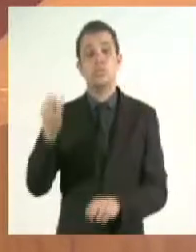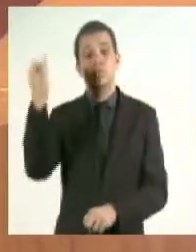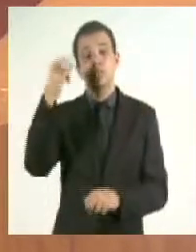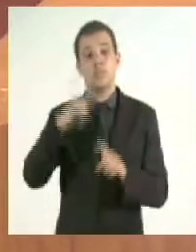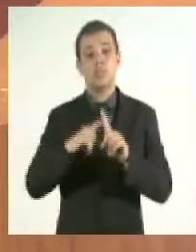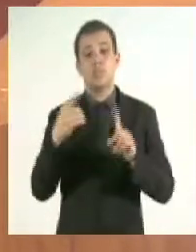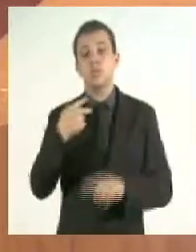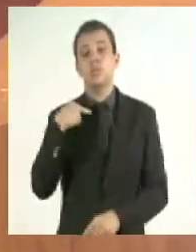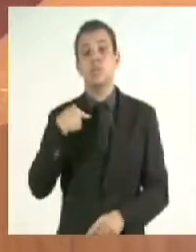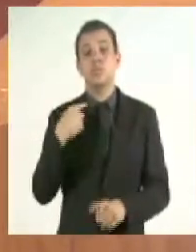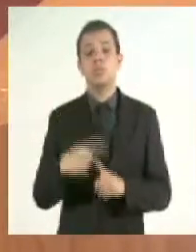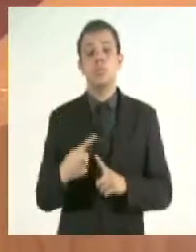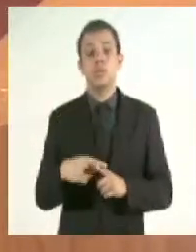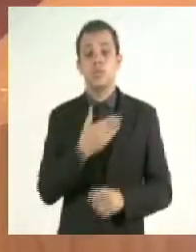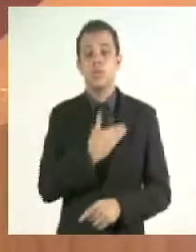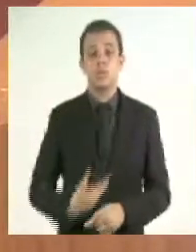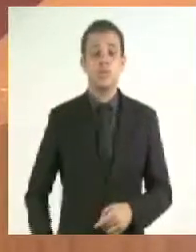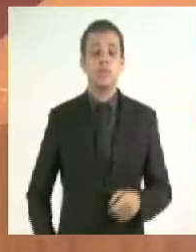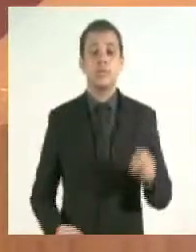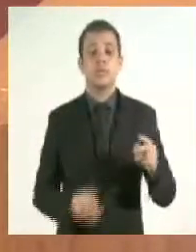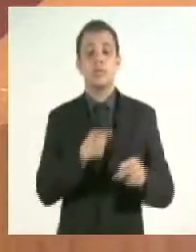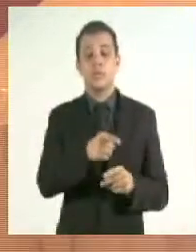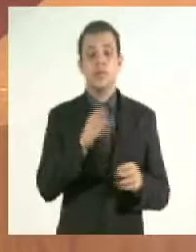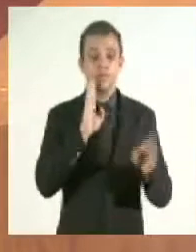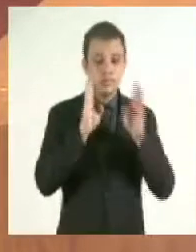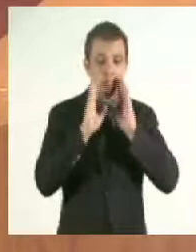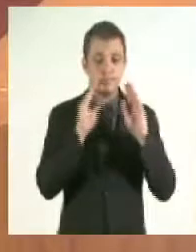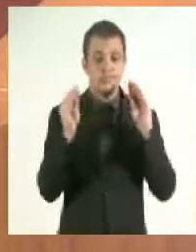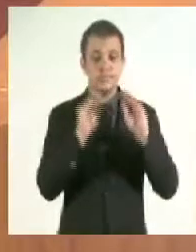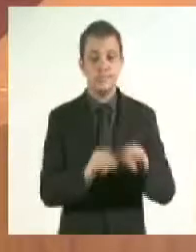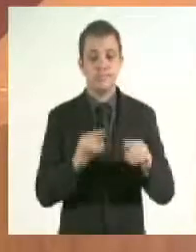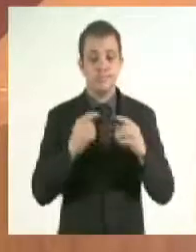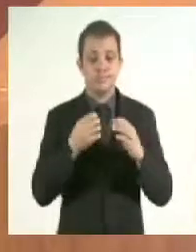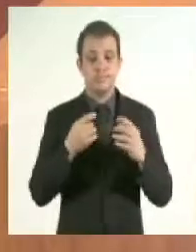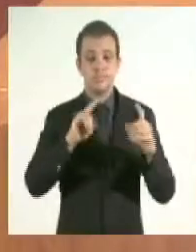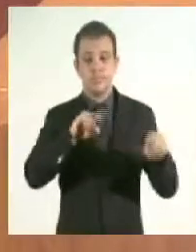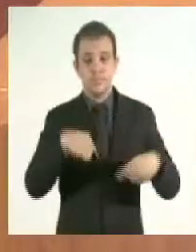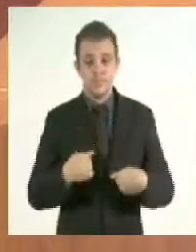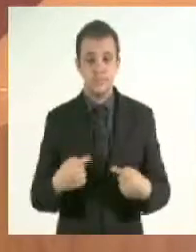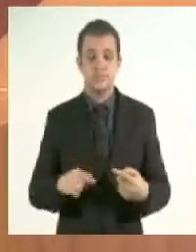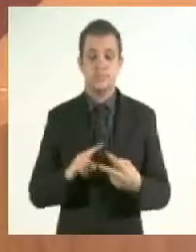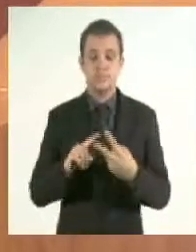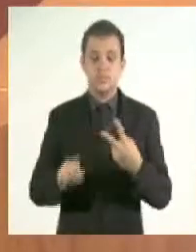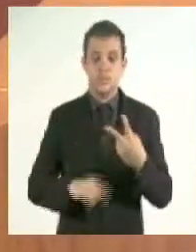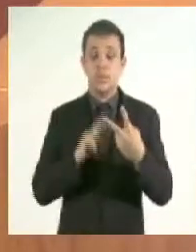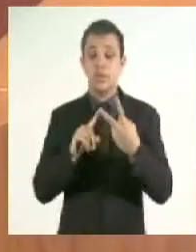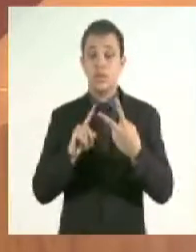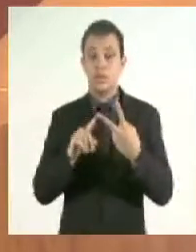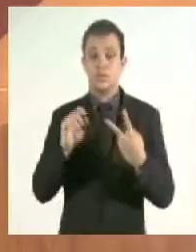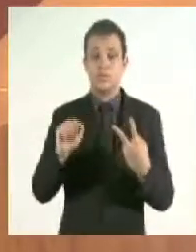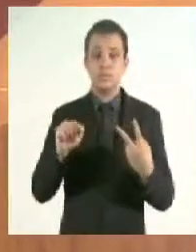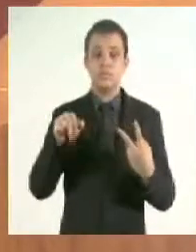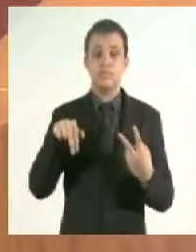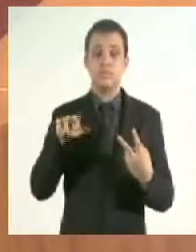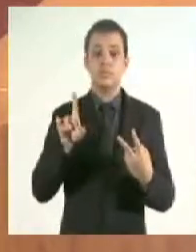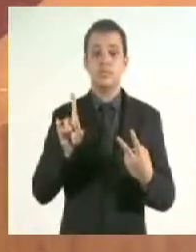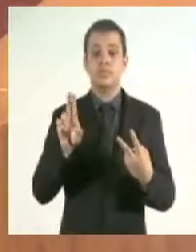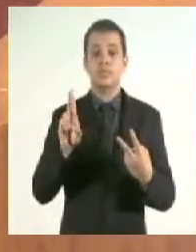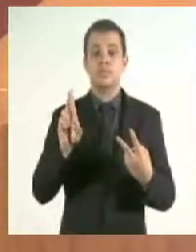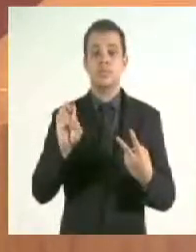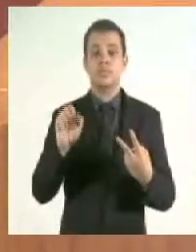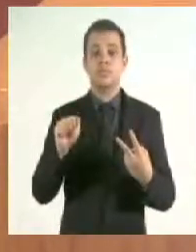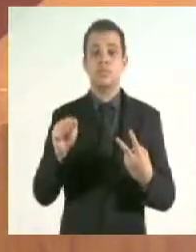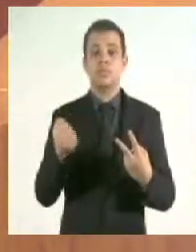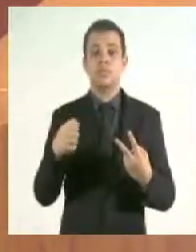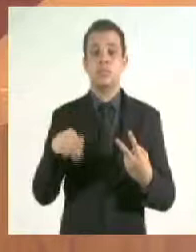e falou do deputado Adriano Sarney, da deputada Andréa Murar e do Sistema